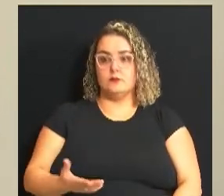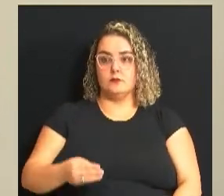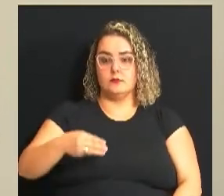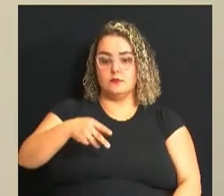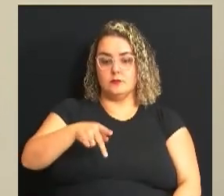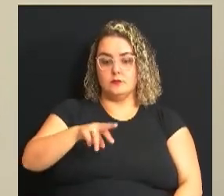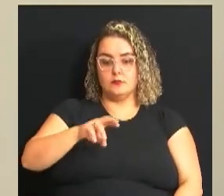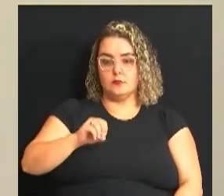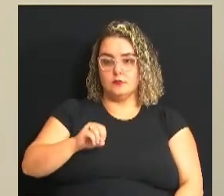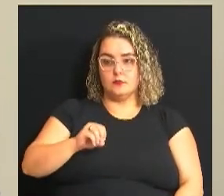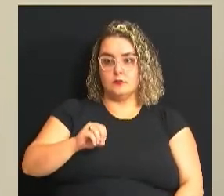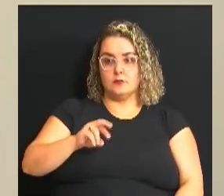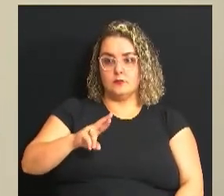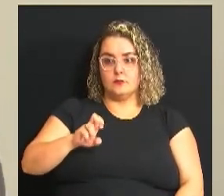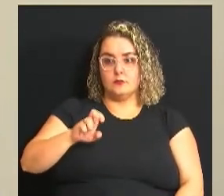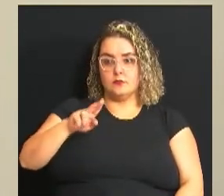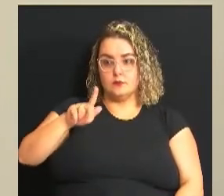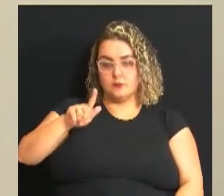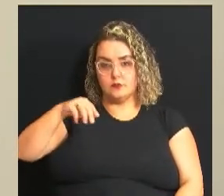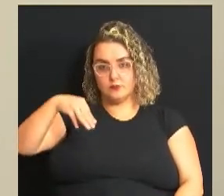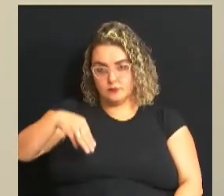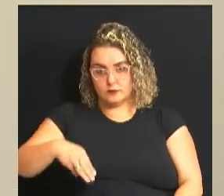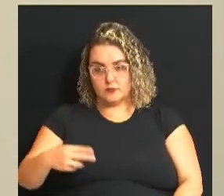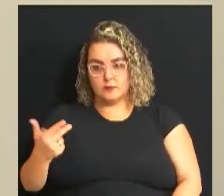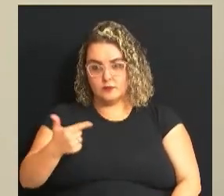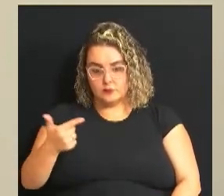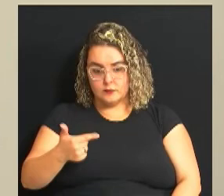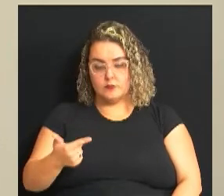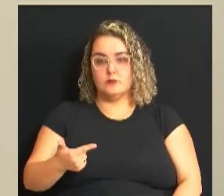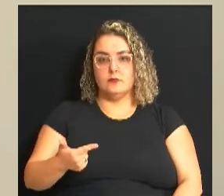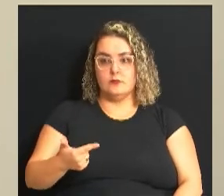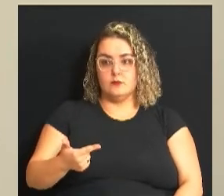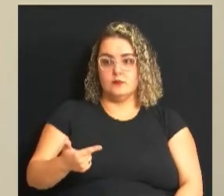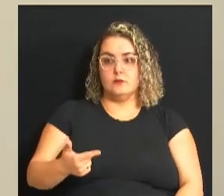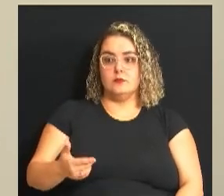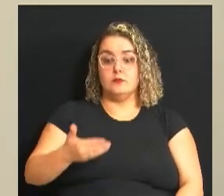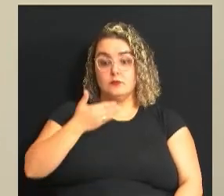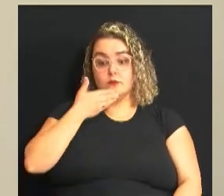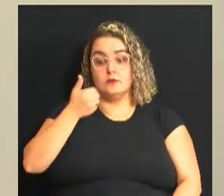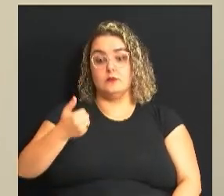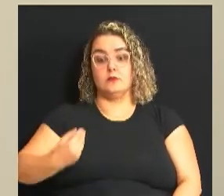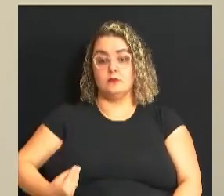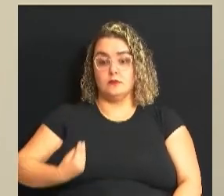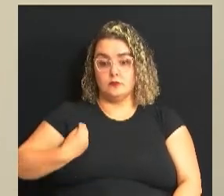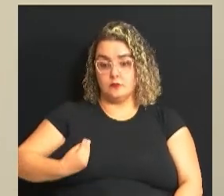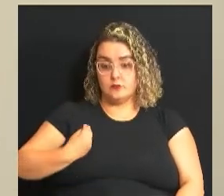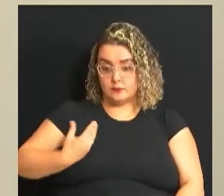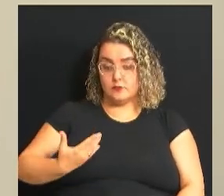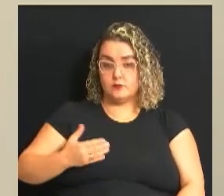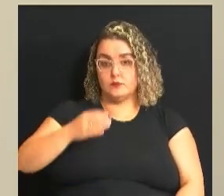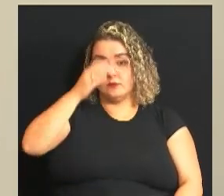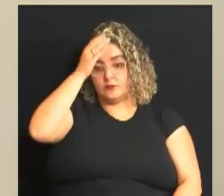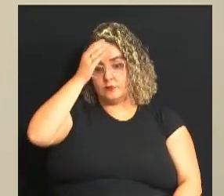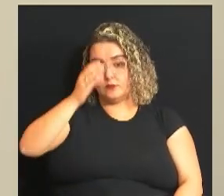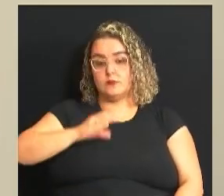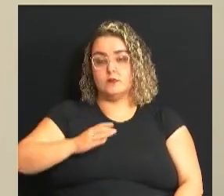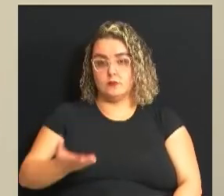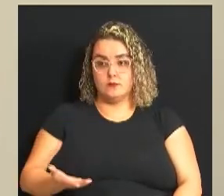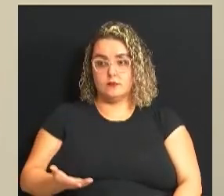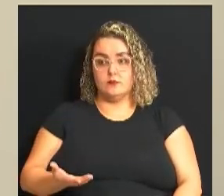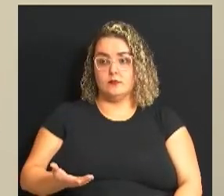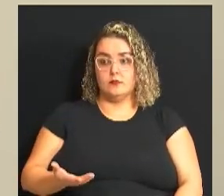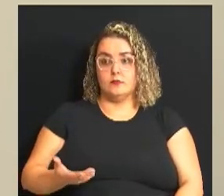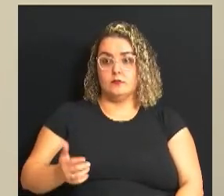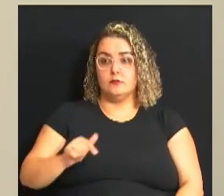PRORegem 2, que vem hoje melhorar a vida dos cidadãos, de empresas que estão irregulares, muitas vezes em